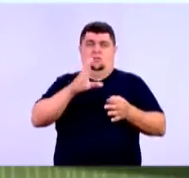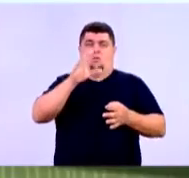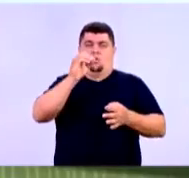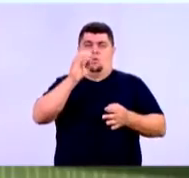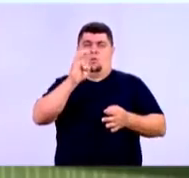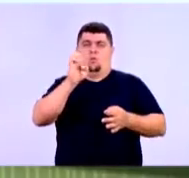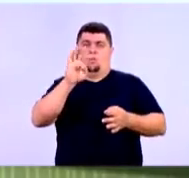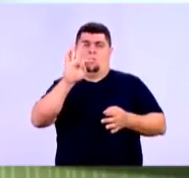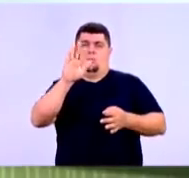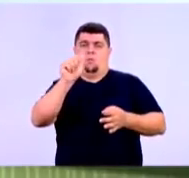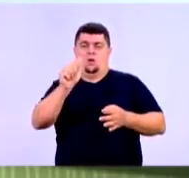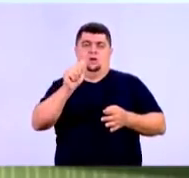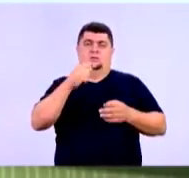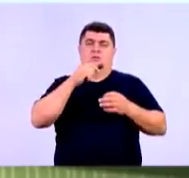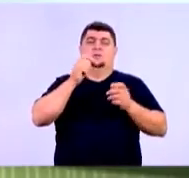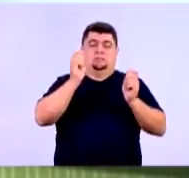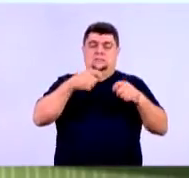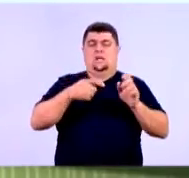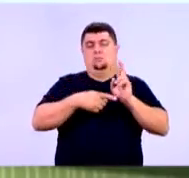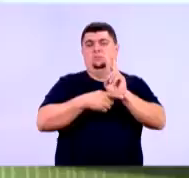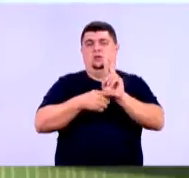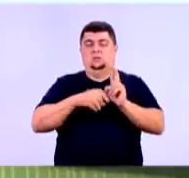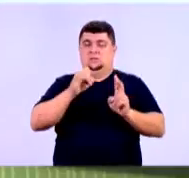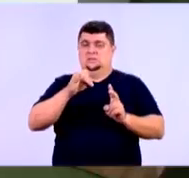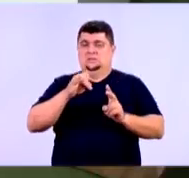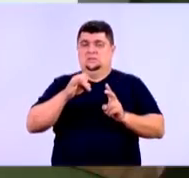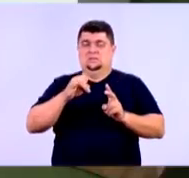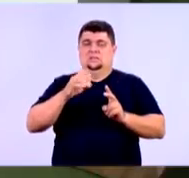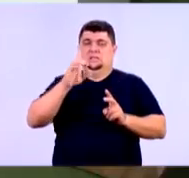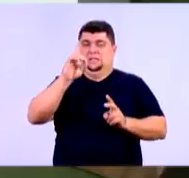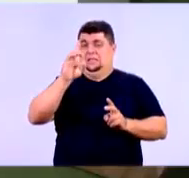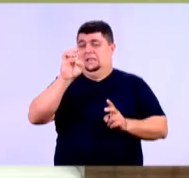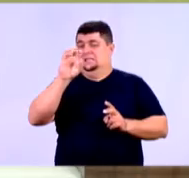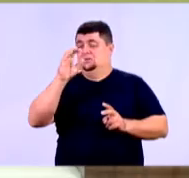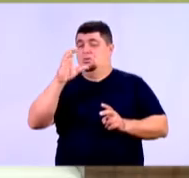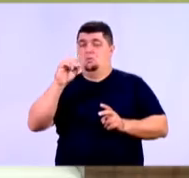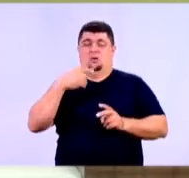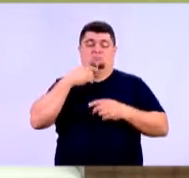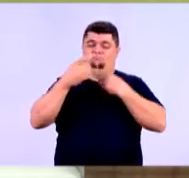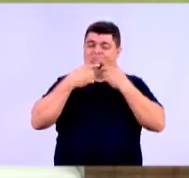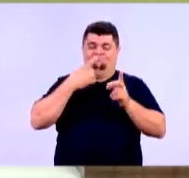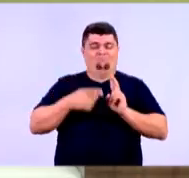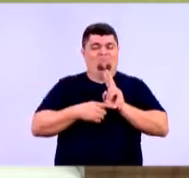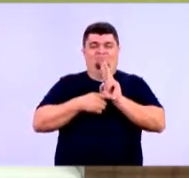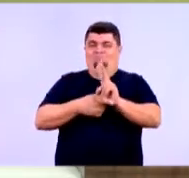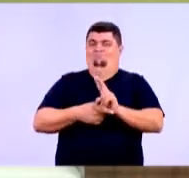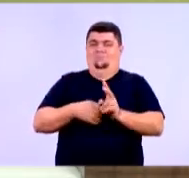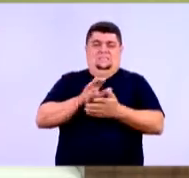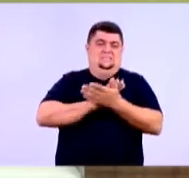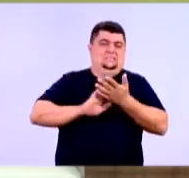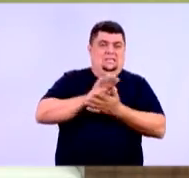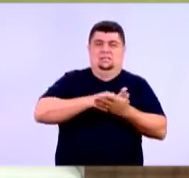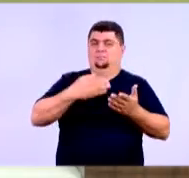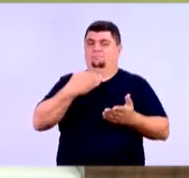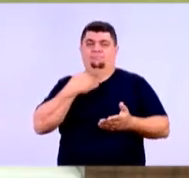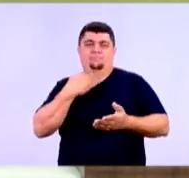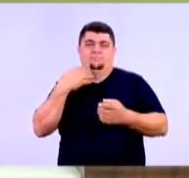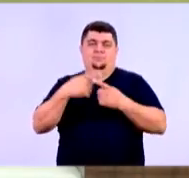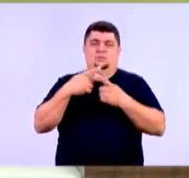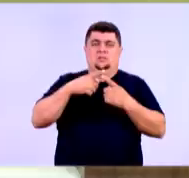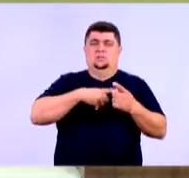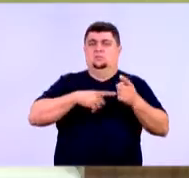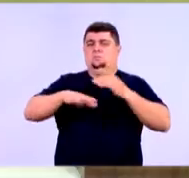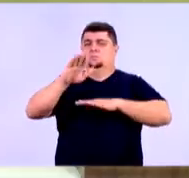ela está descoberta, normalmente ela não consegue mais, né, professor? Normalmente ela não consegue porque a instituição financeira, ela vê um risco muito grande